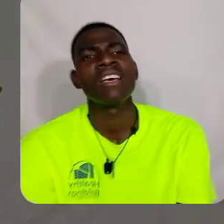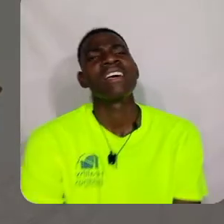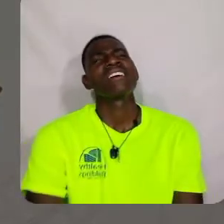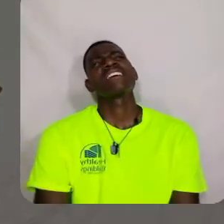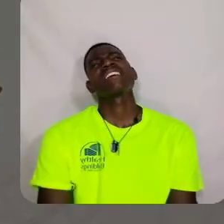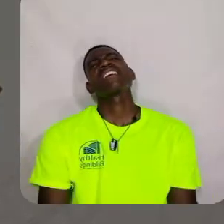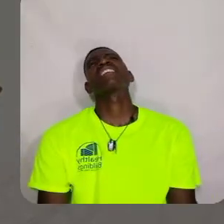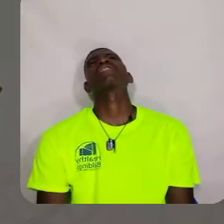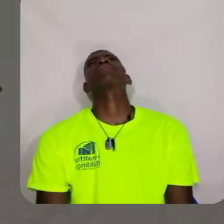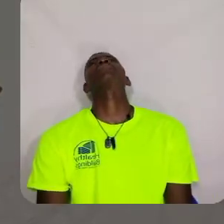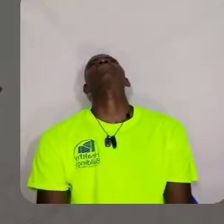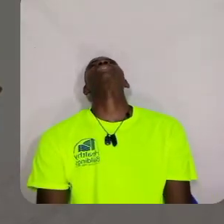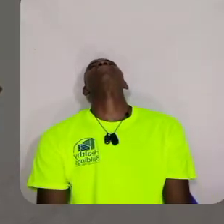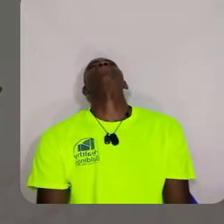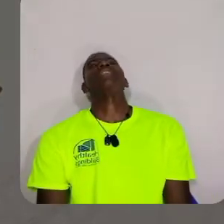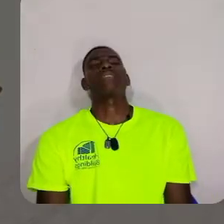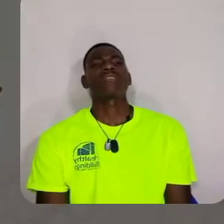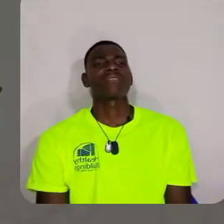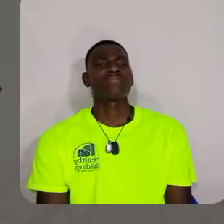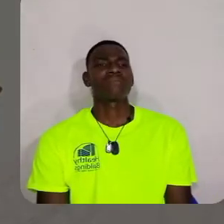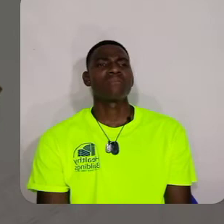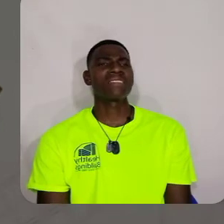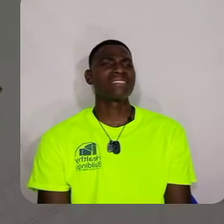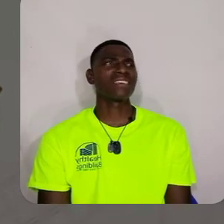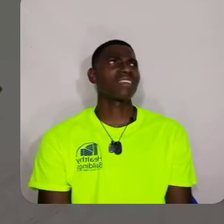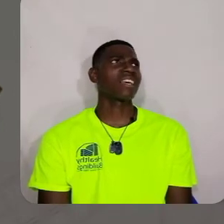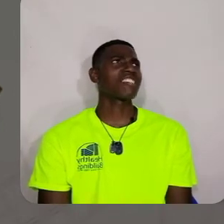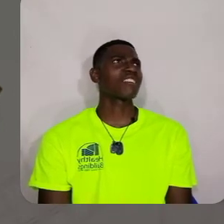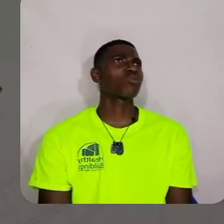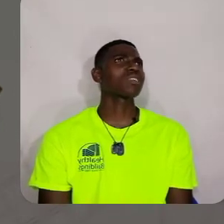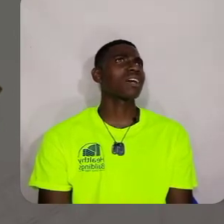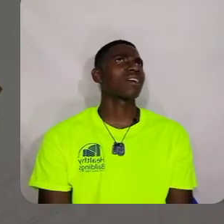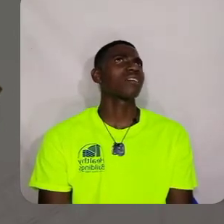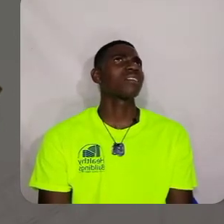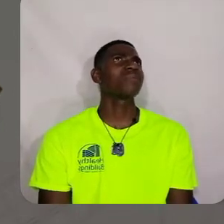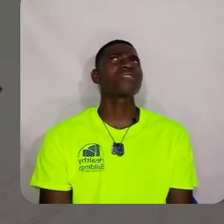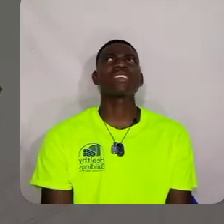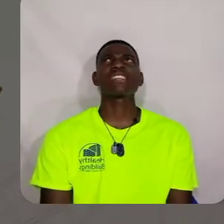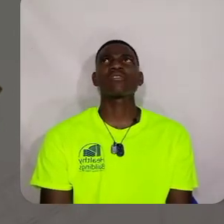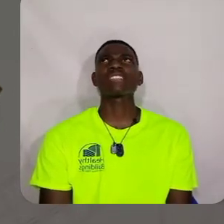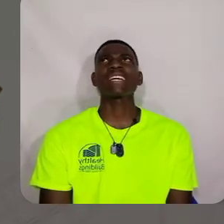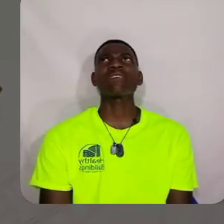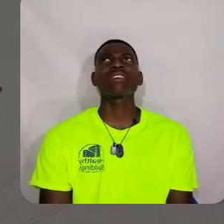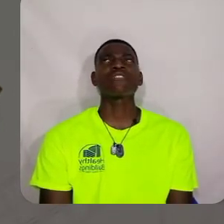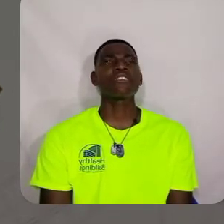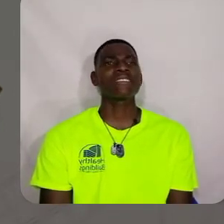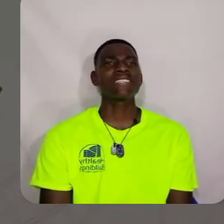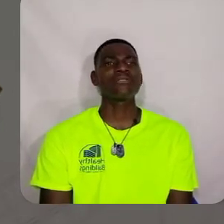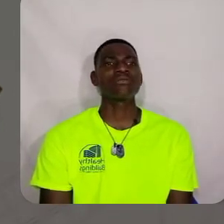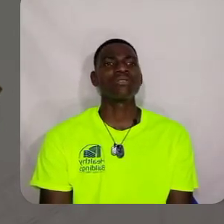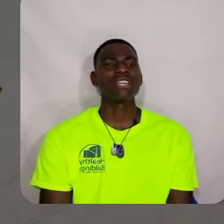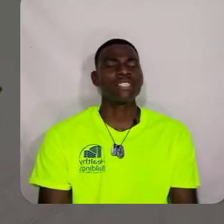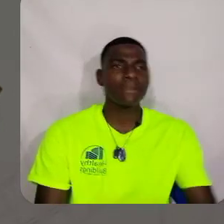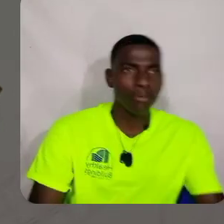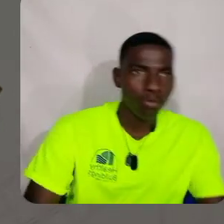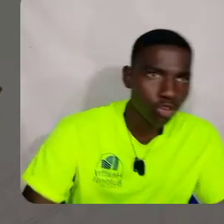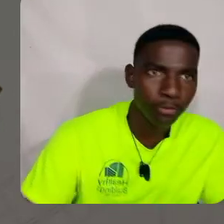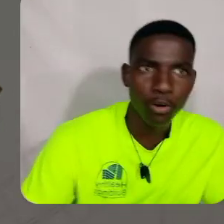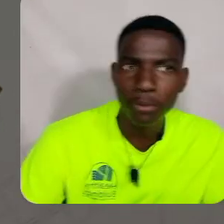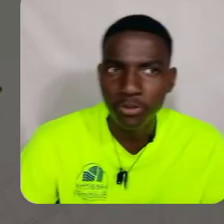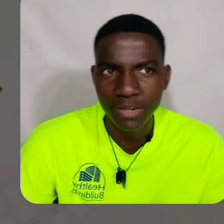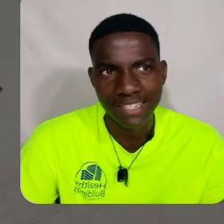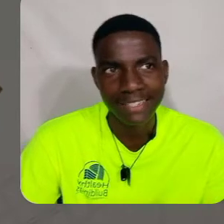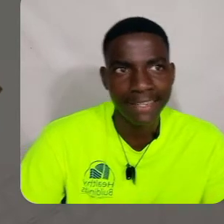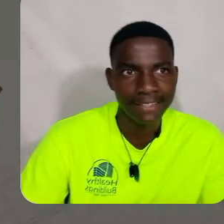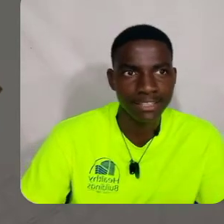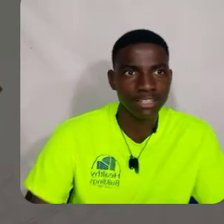pessoas... Executiva, bem dizer, executar. É bem dizer, executar algo que foi dito. Exemplo, os